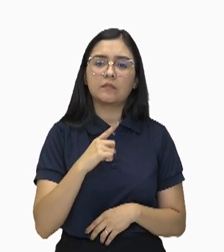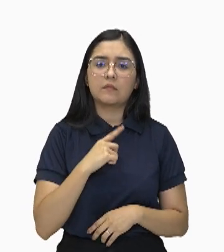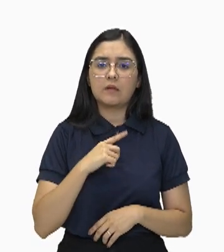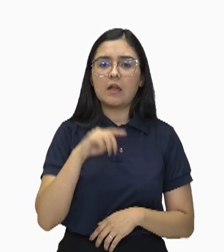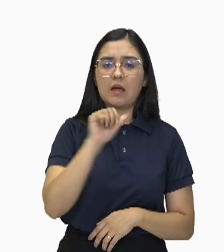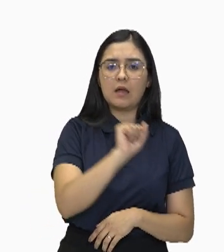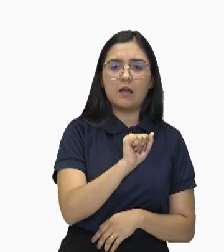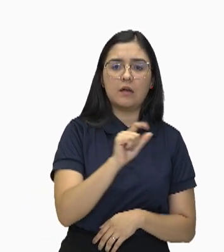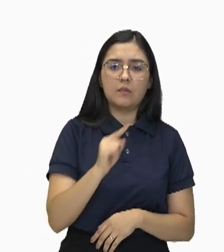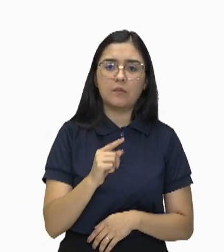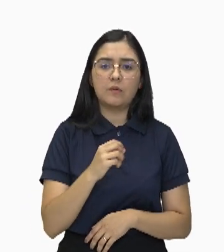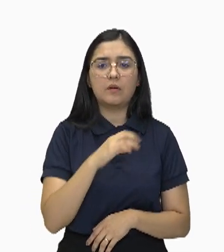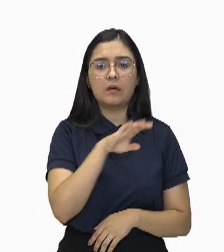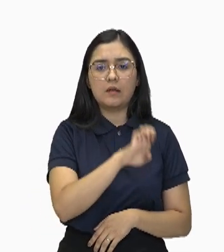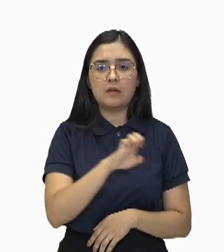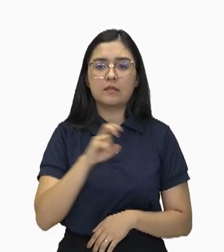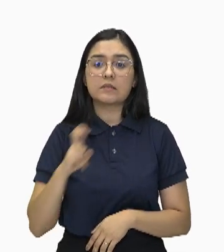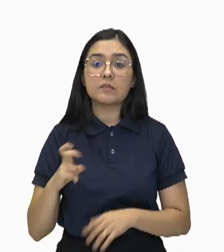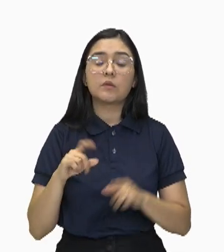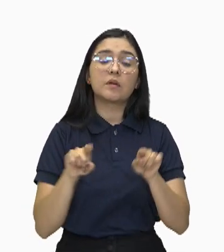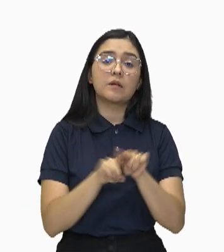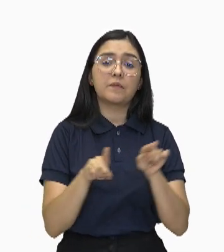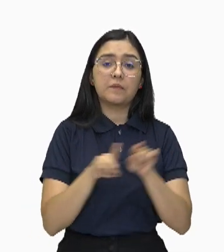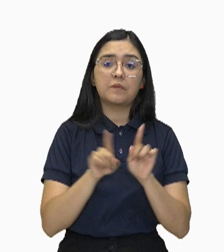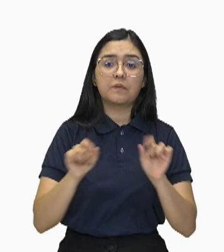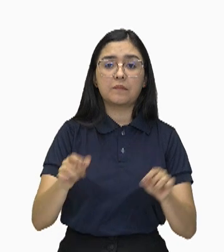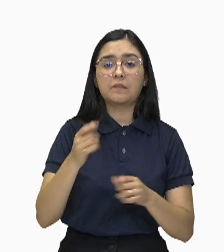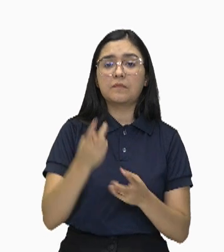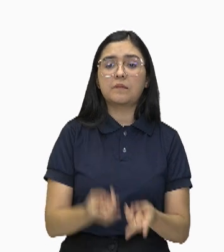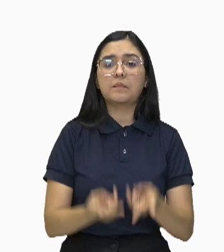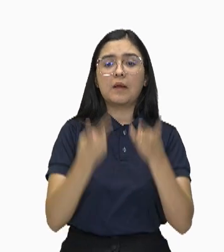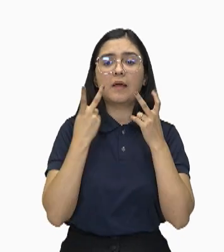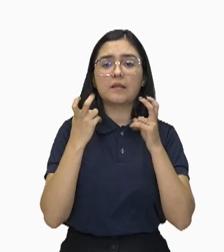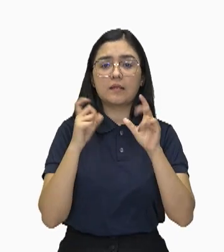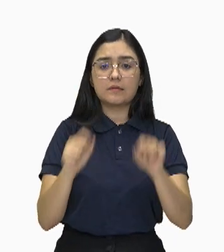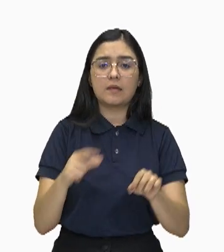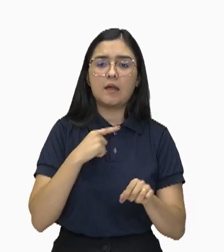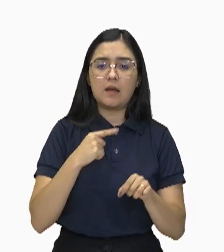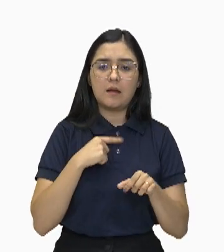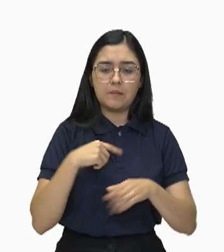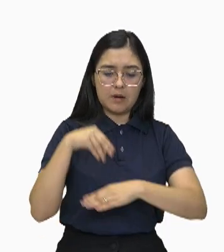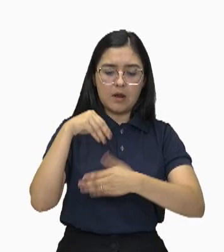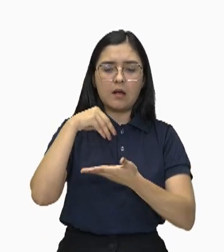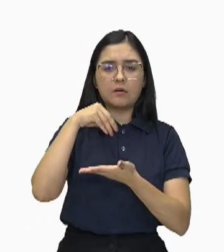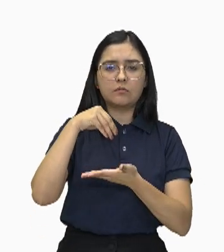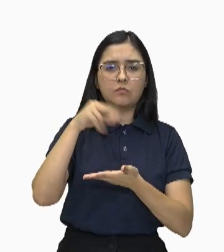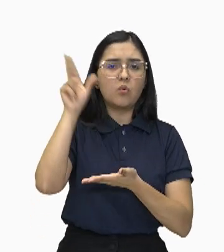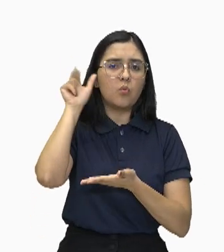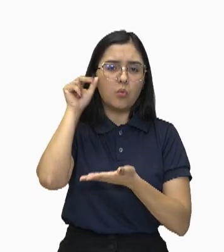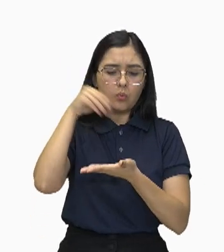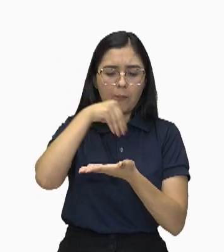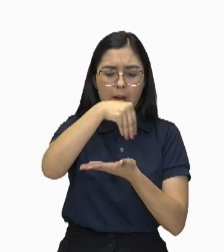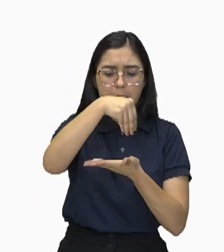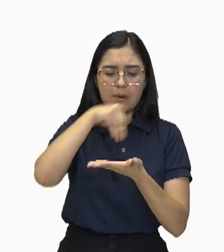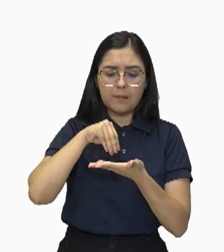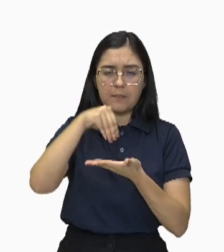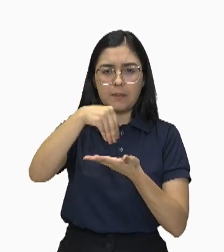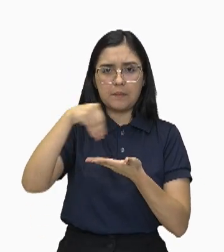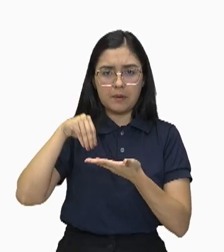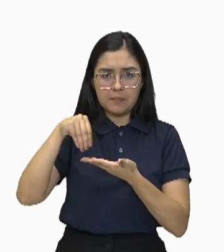ou E5, o que facilita a notação das jogadas e o estudo do jogo. Observem aí nessa imagem que